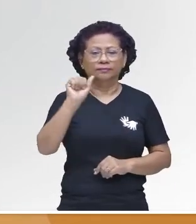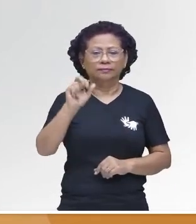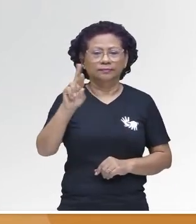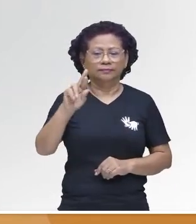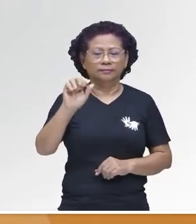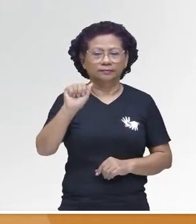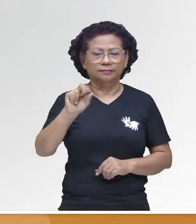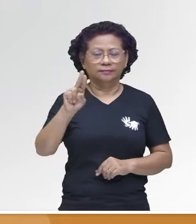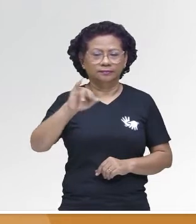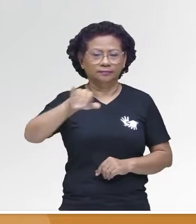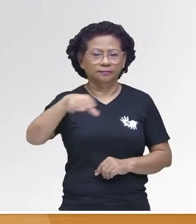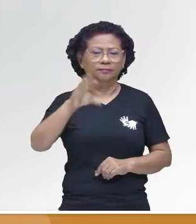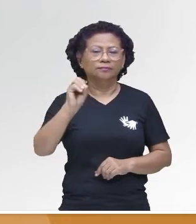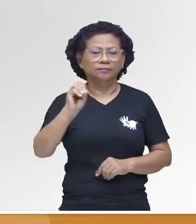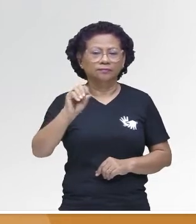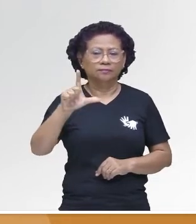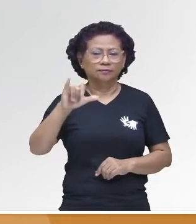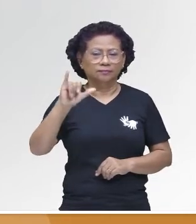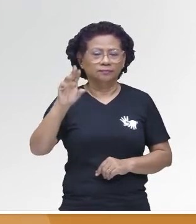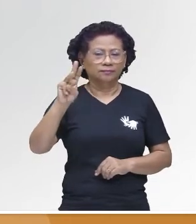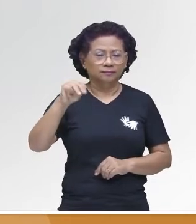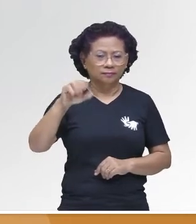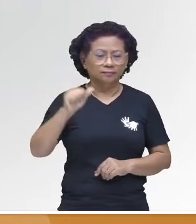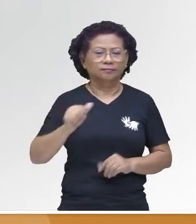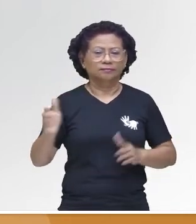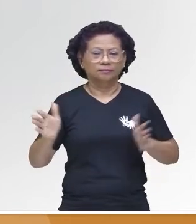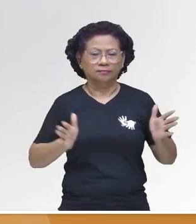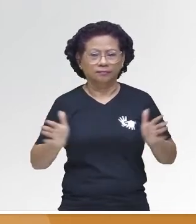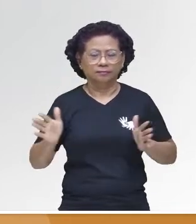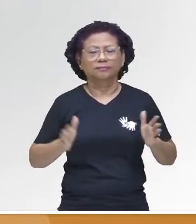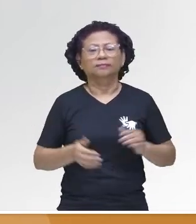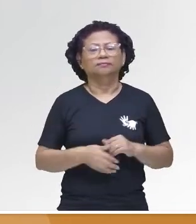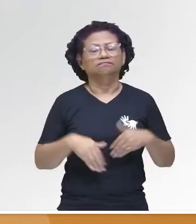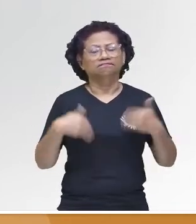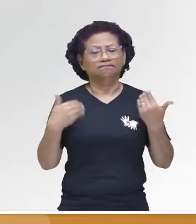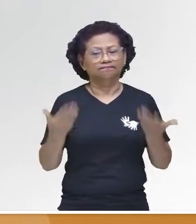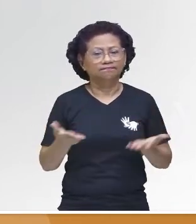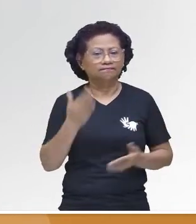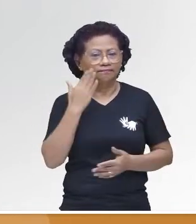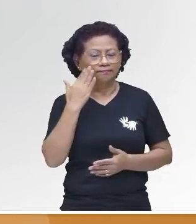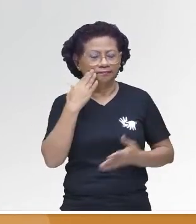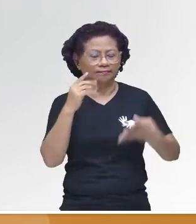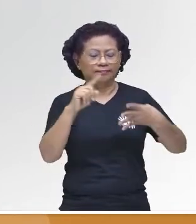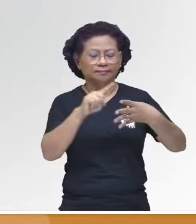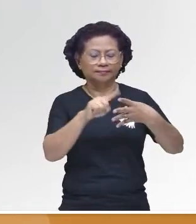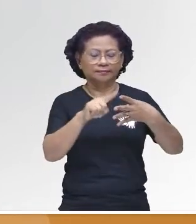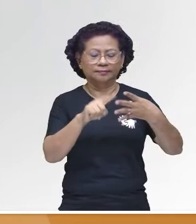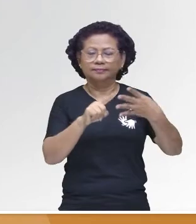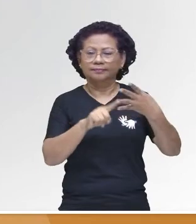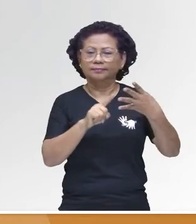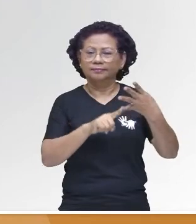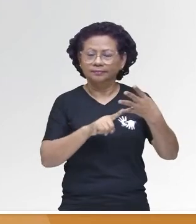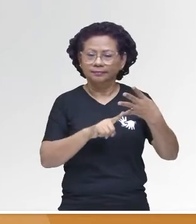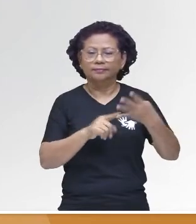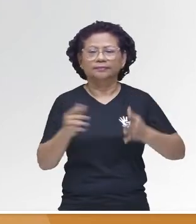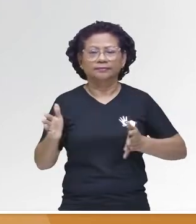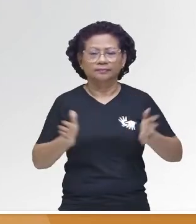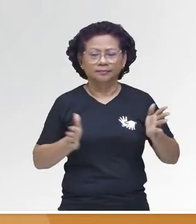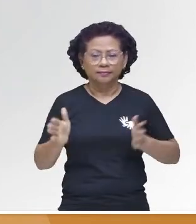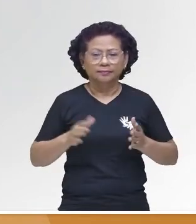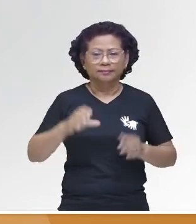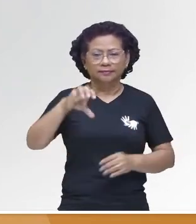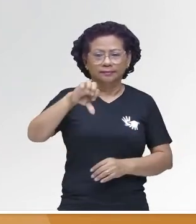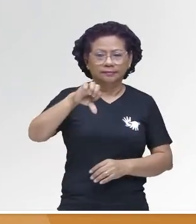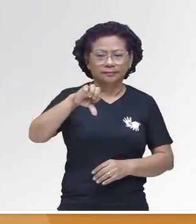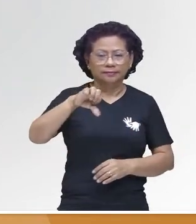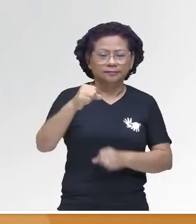que vai de 1837 a 1840. Portanto, senhores, nós temos aí esse período de 9 anos, onde nós